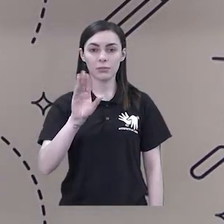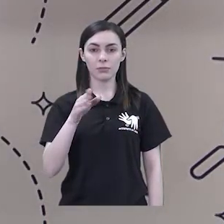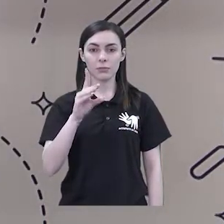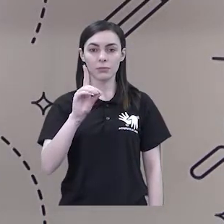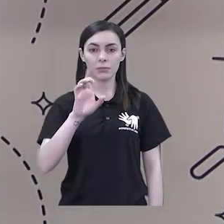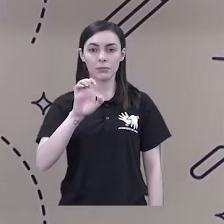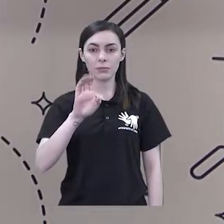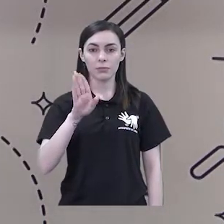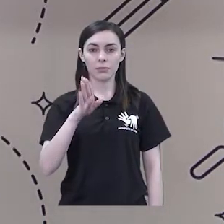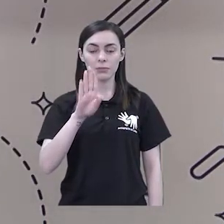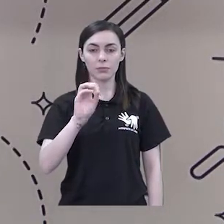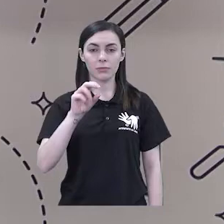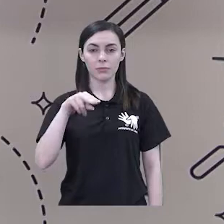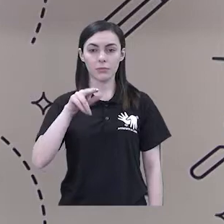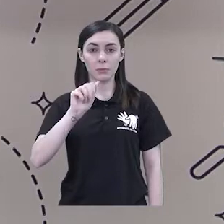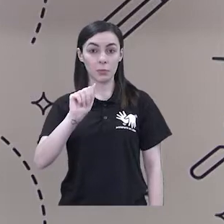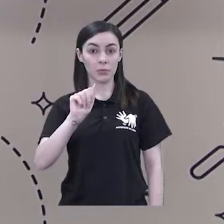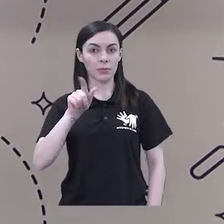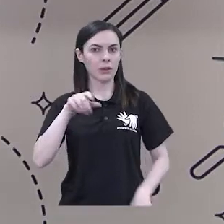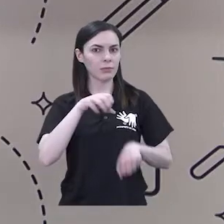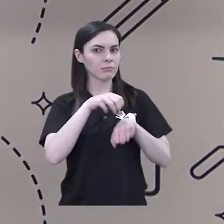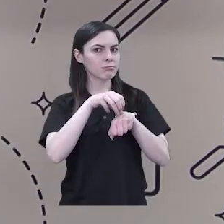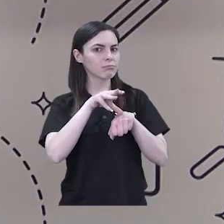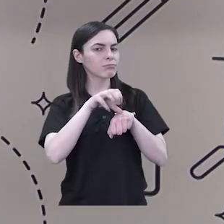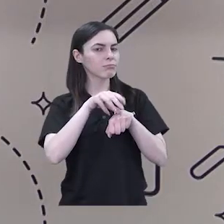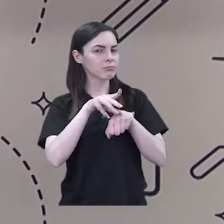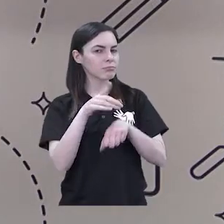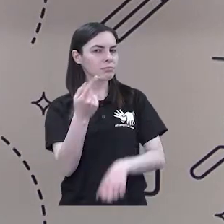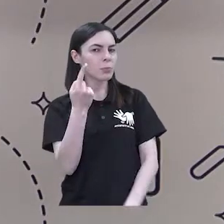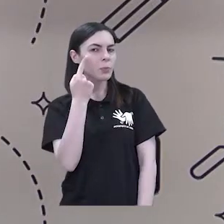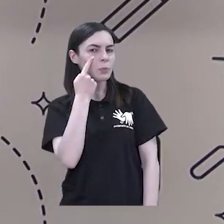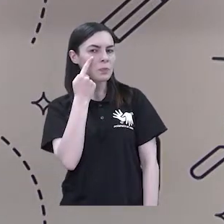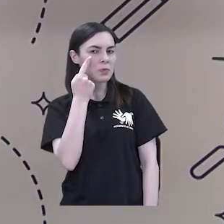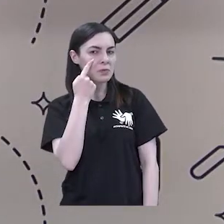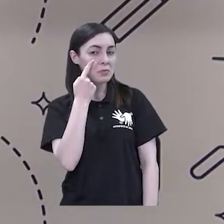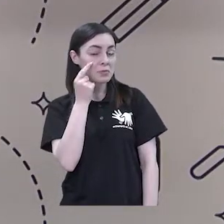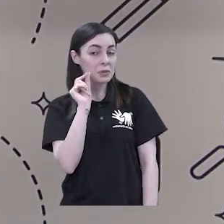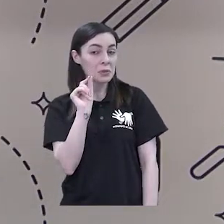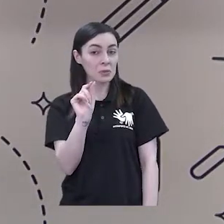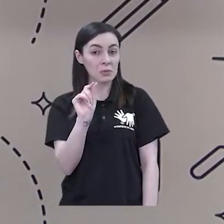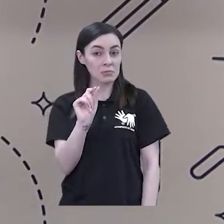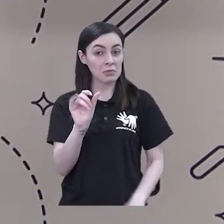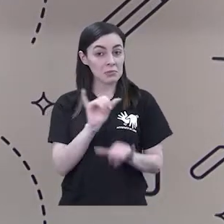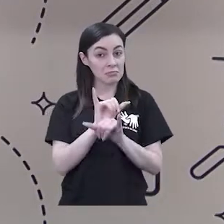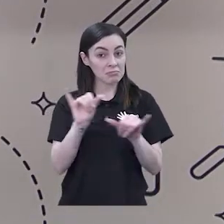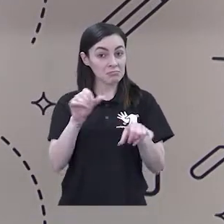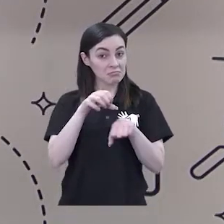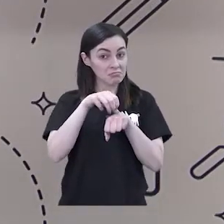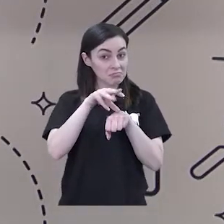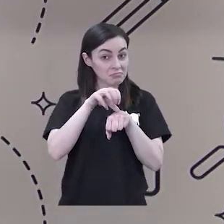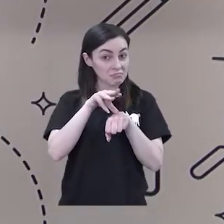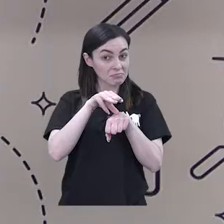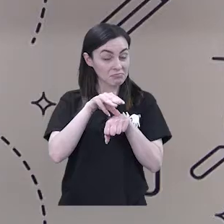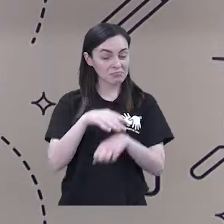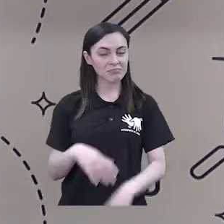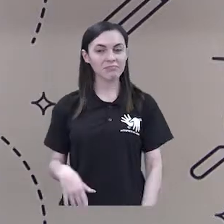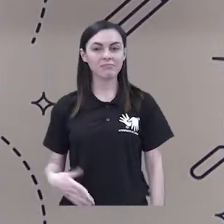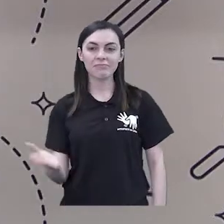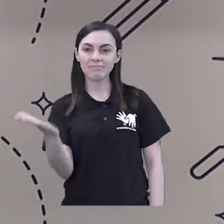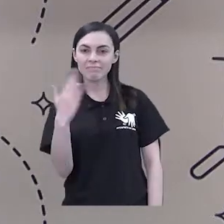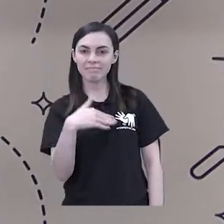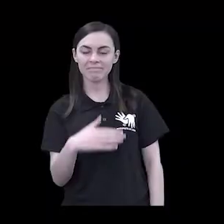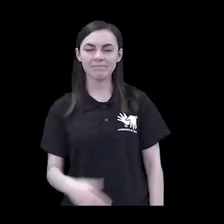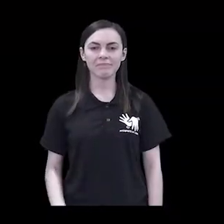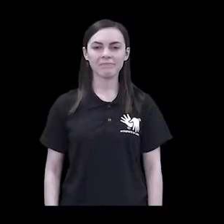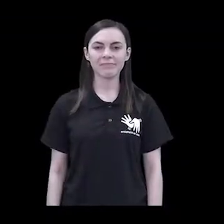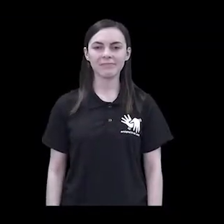Bona. Ela trouxe uma dica de leitura aqui para nós. Vamos então ouvir a dica da Mariana?